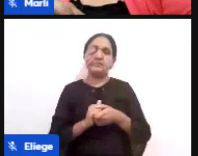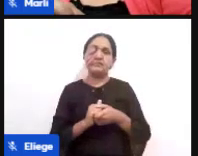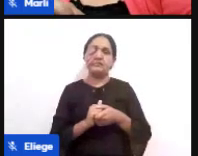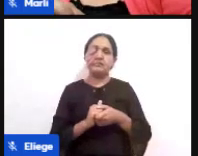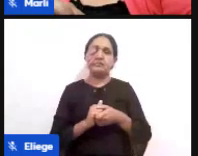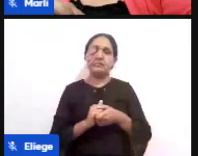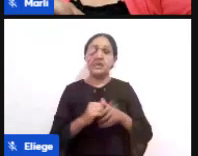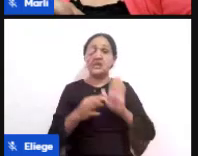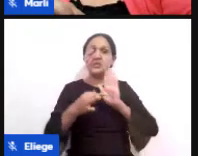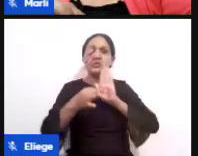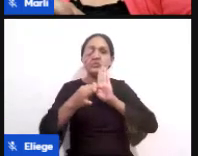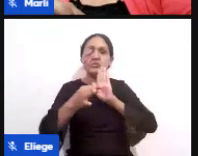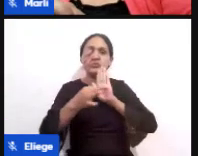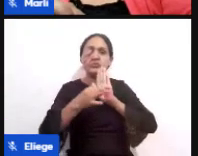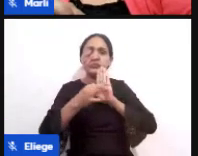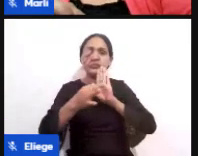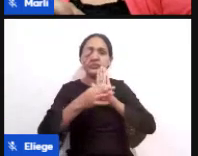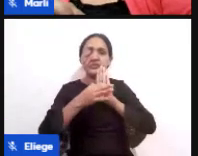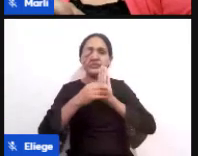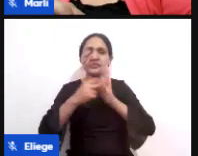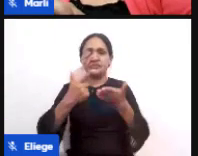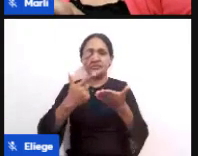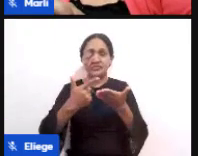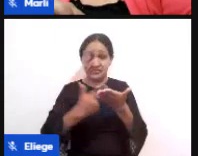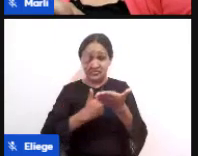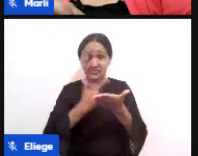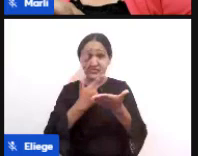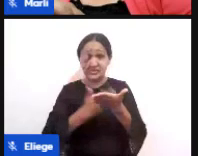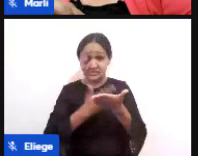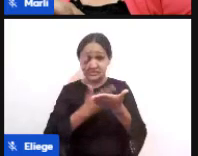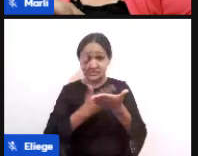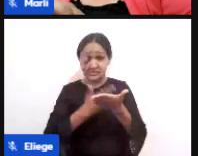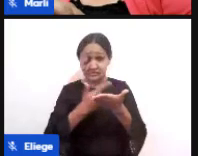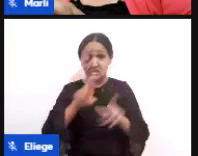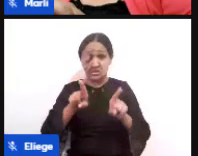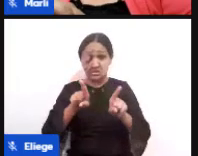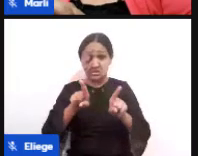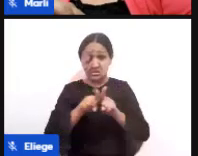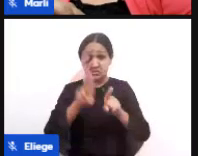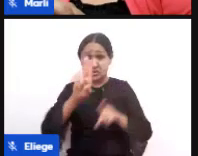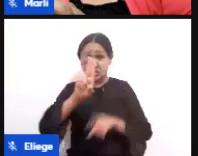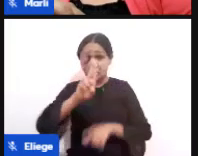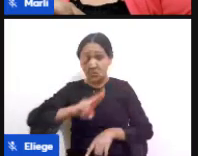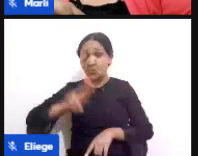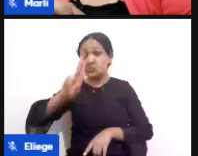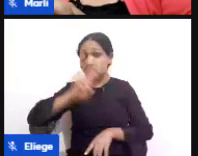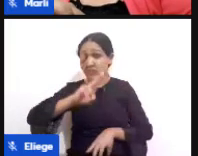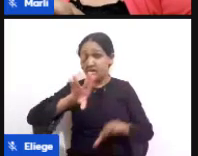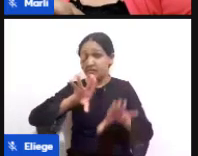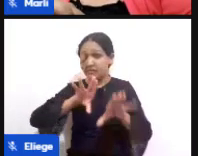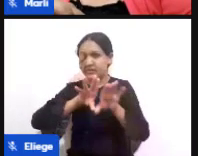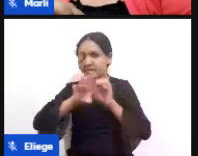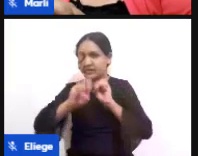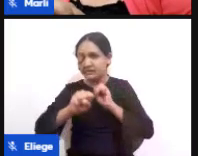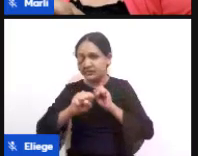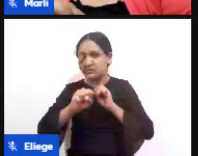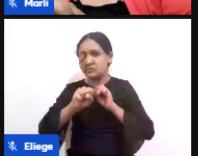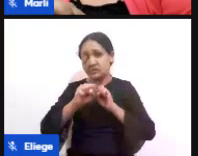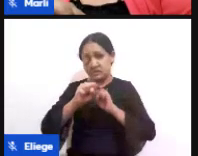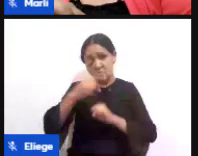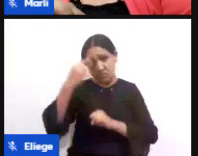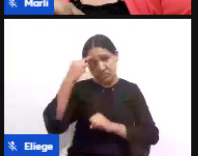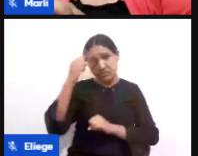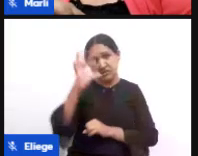Sugestões de livros são livros também que utilizamos para a nossa formação, que eu acho importantíssimo